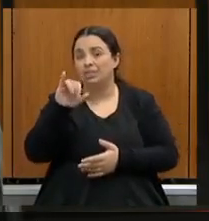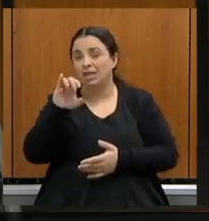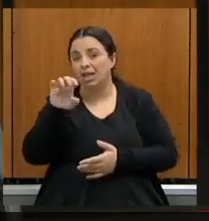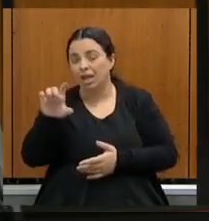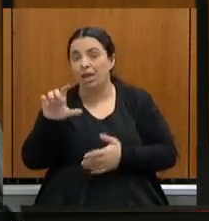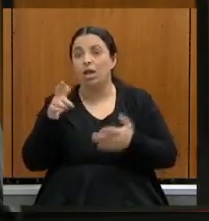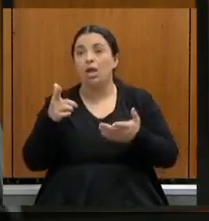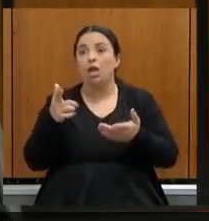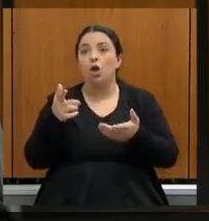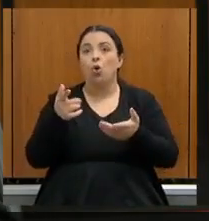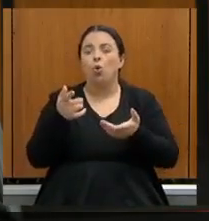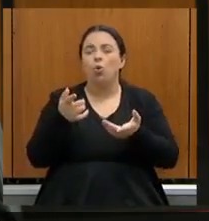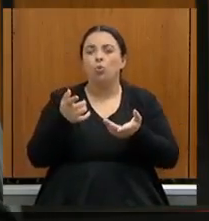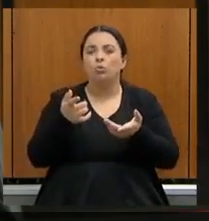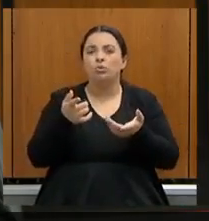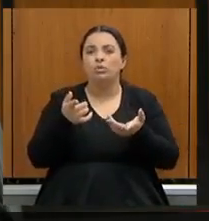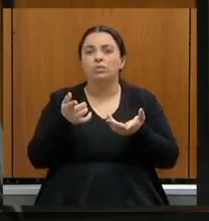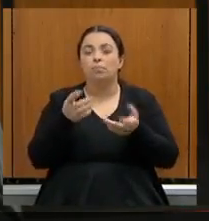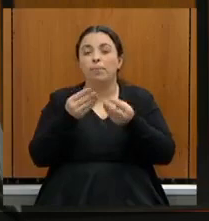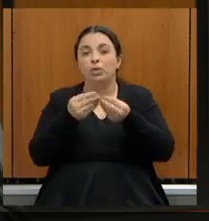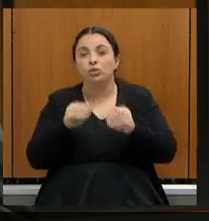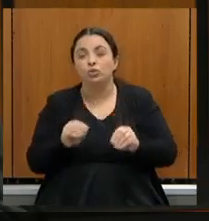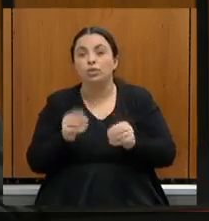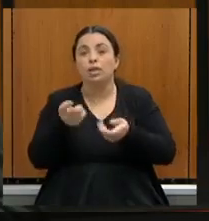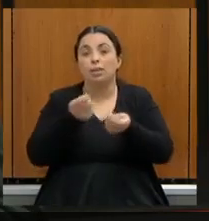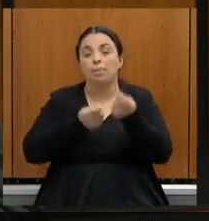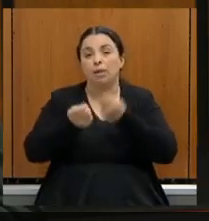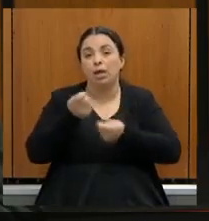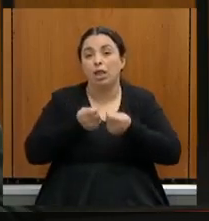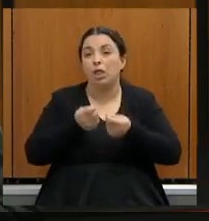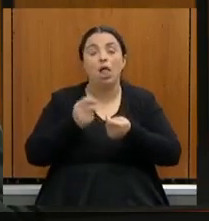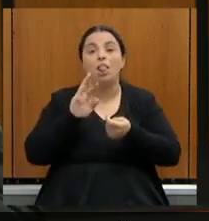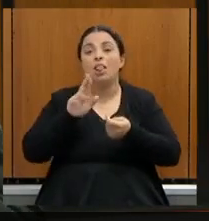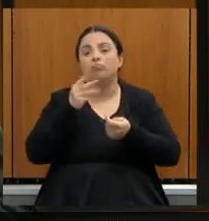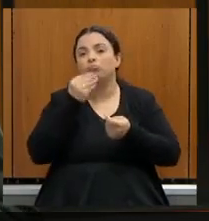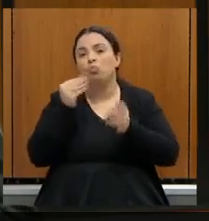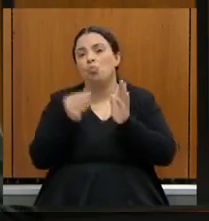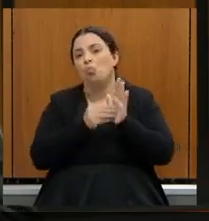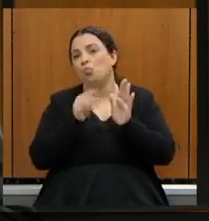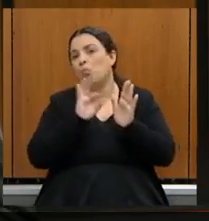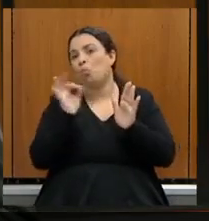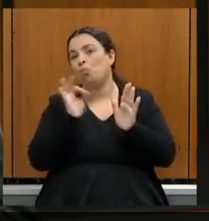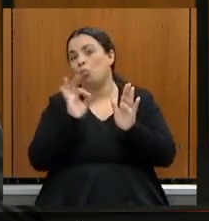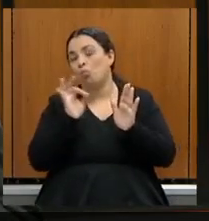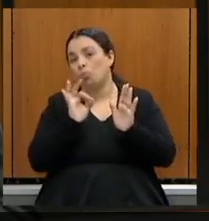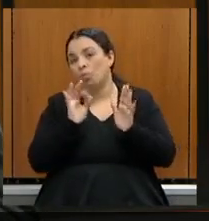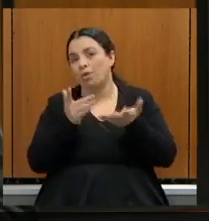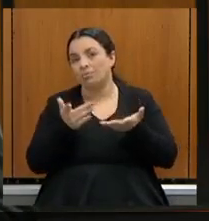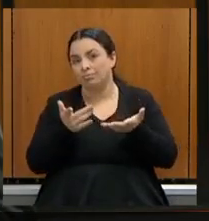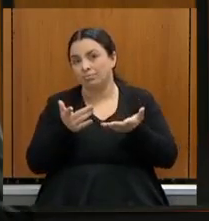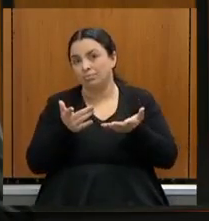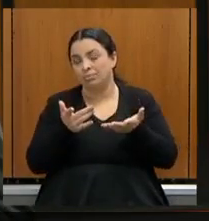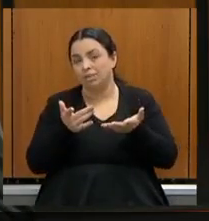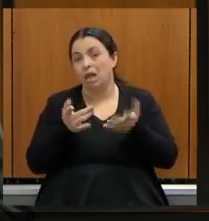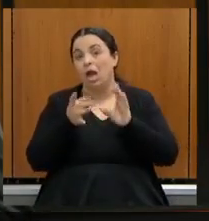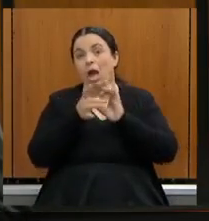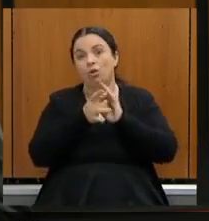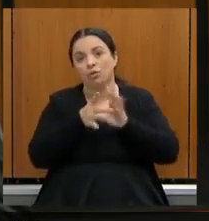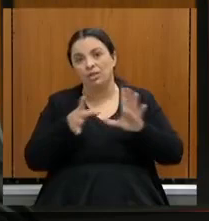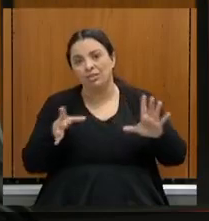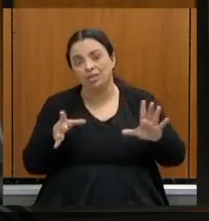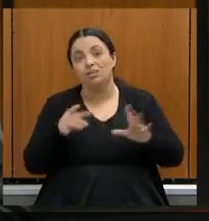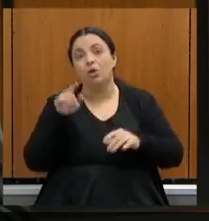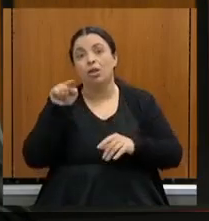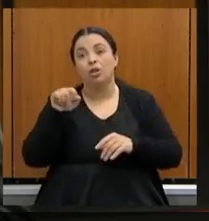não há menção, no dossiê de tombamento, a uma autorização do IEFA, de mineração, de